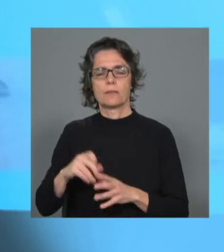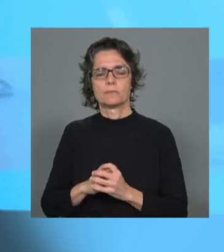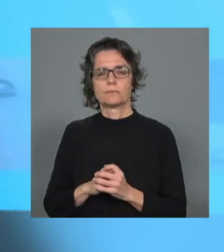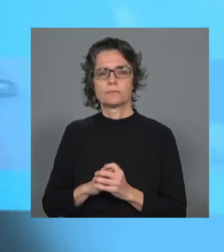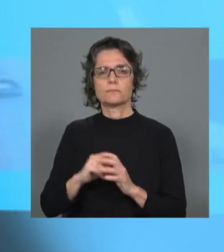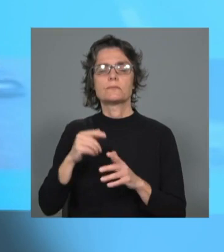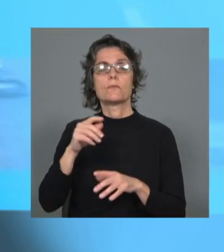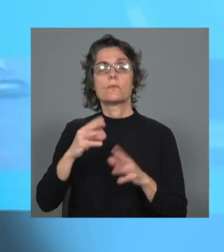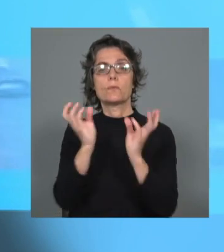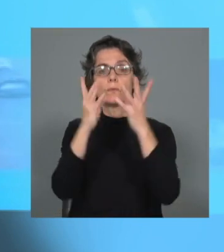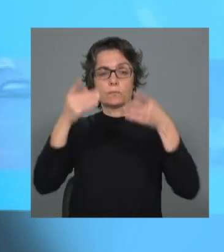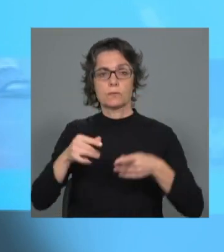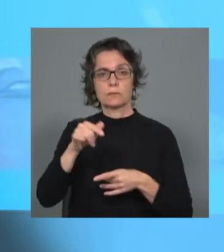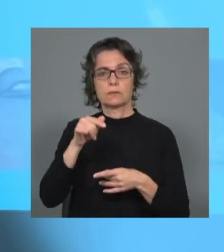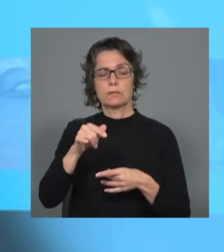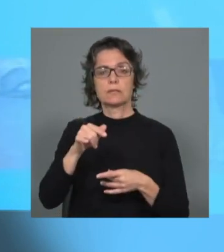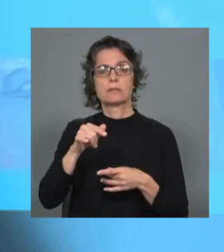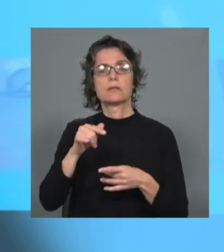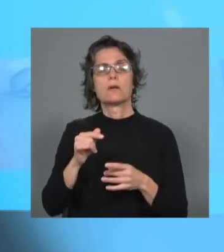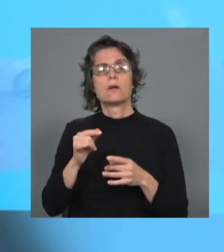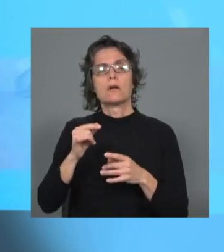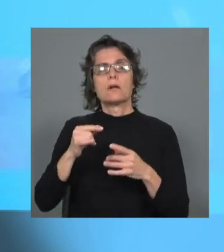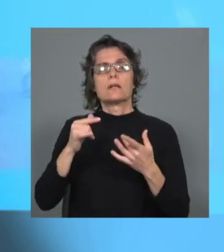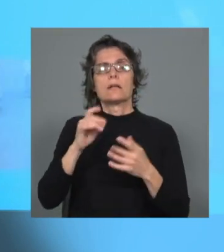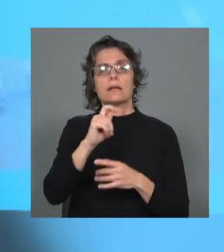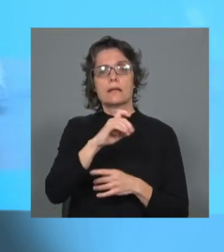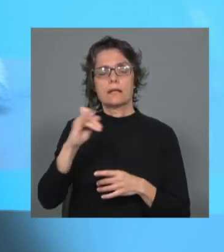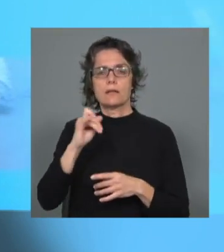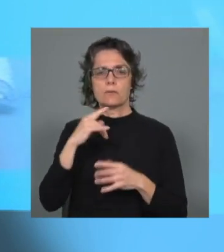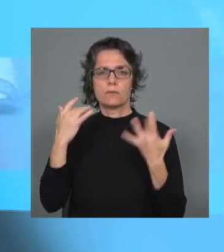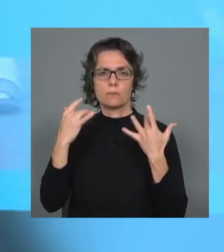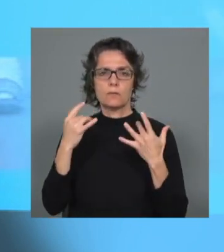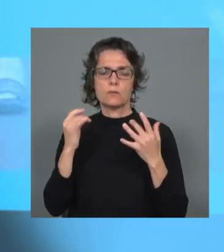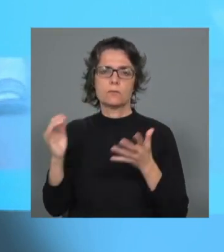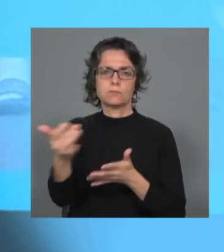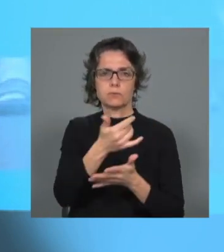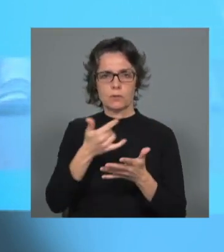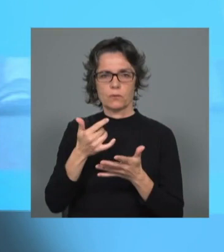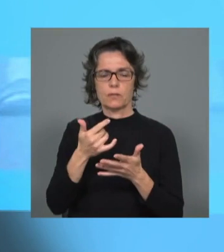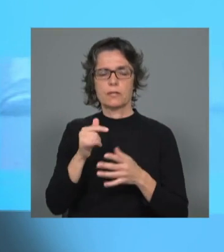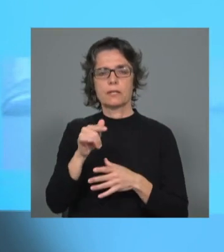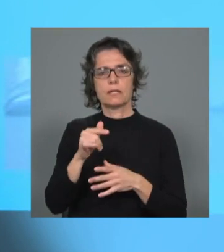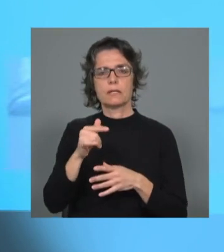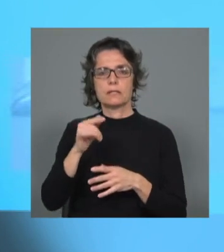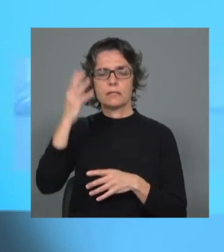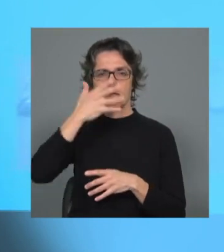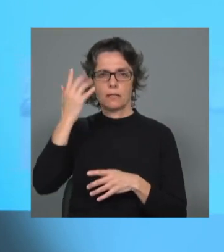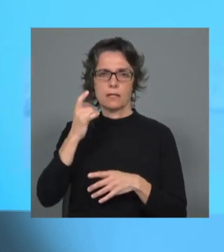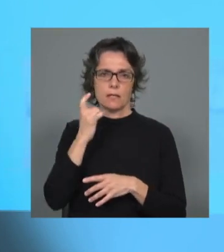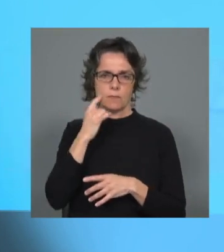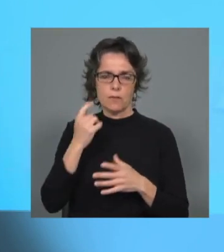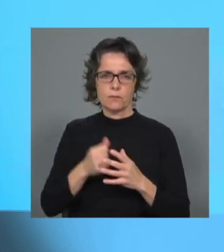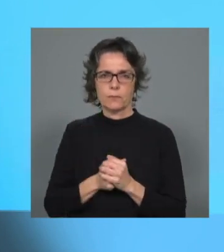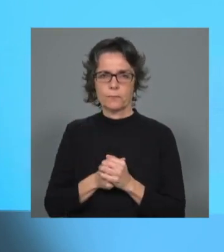No portal da agência Eclésia pode acompanhar as notícias que marcam a atualidade nestes dias de Páscoa. A forma